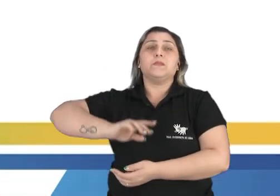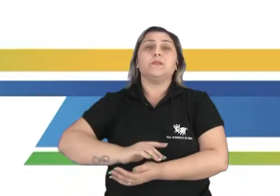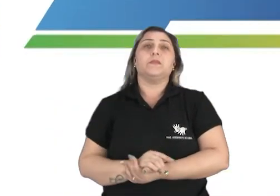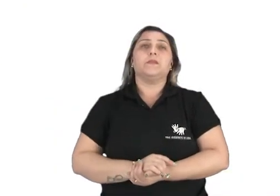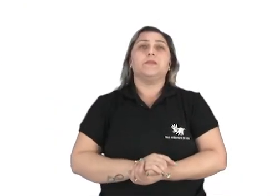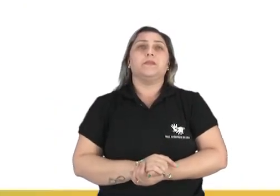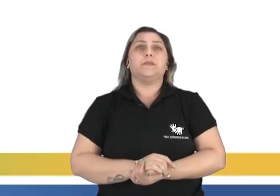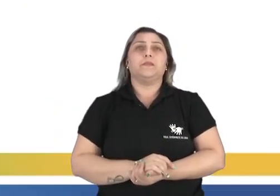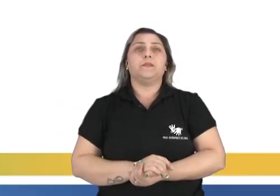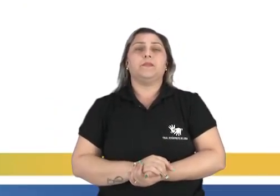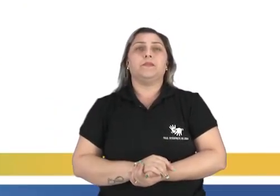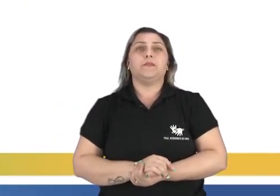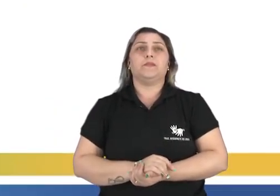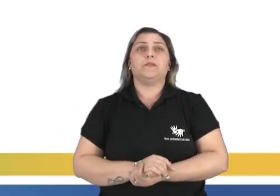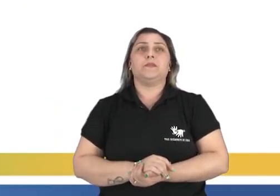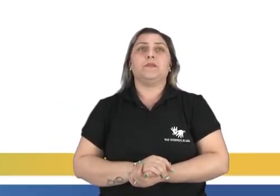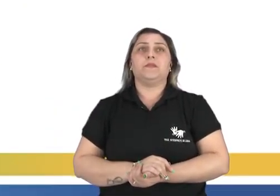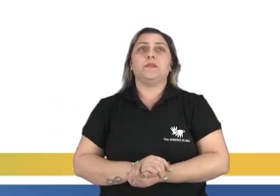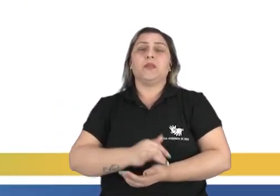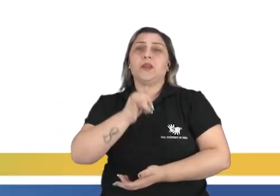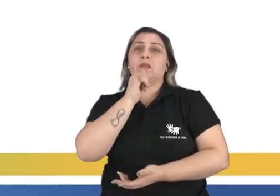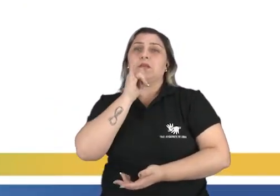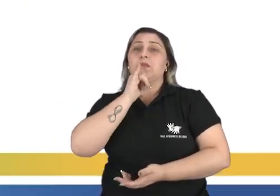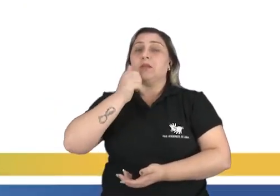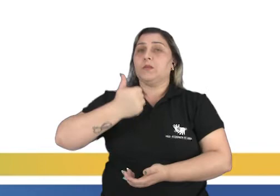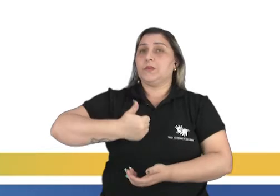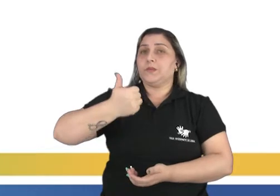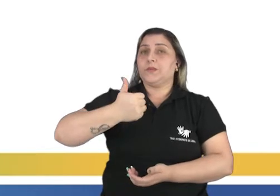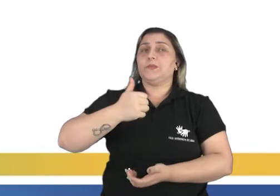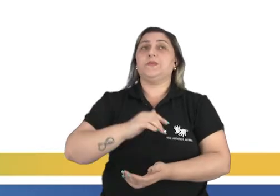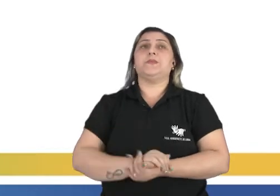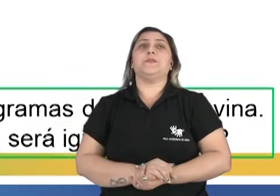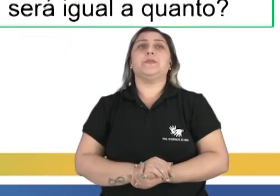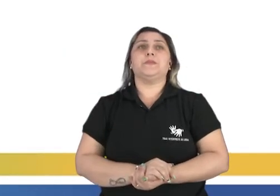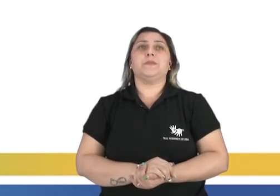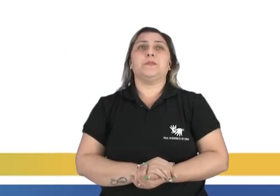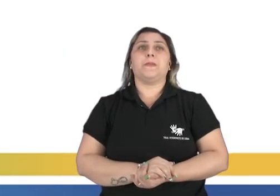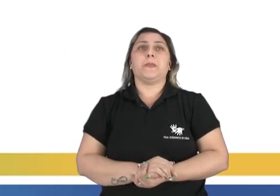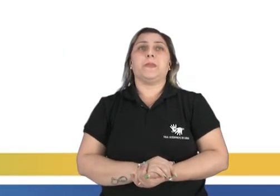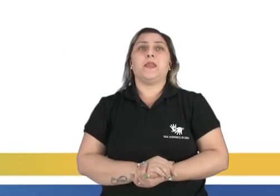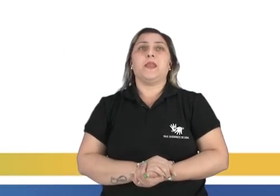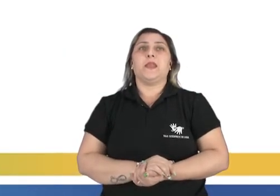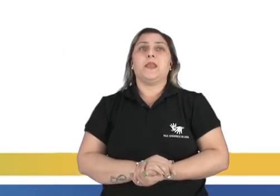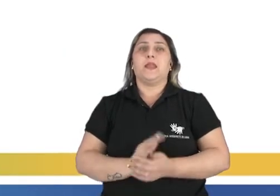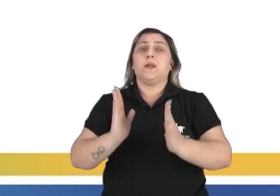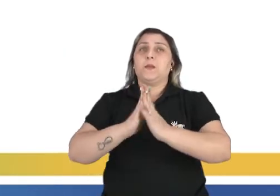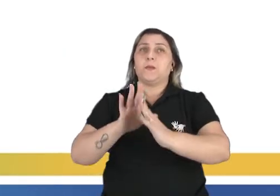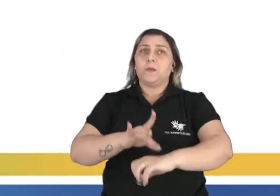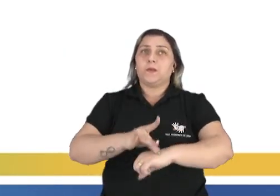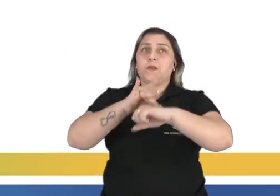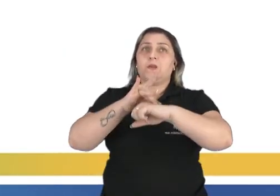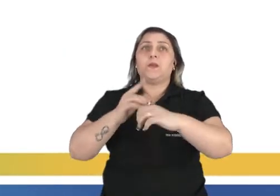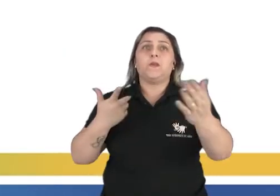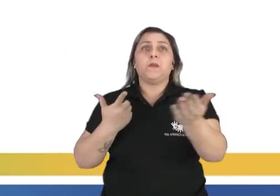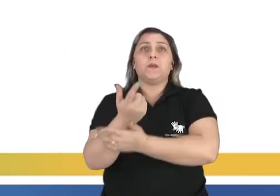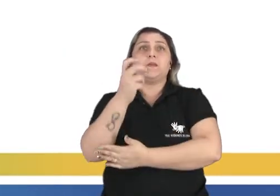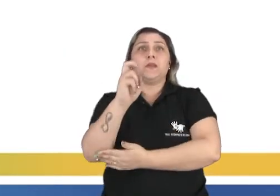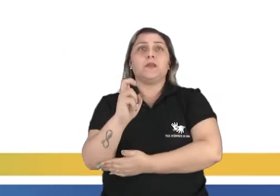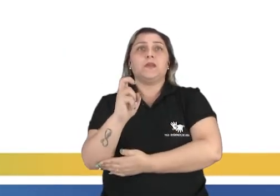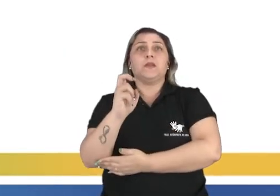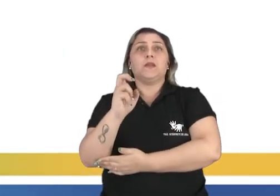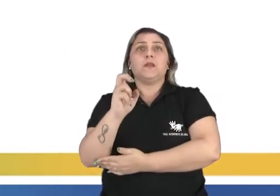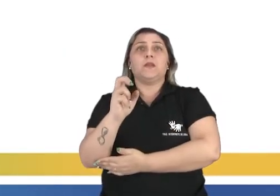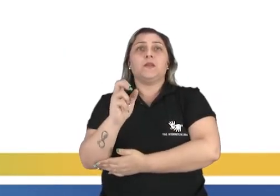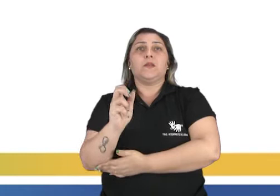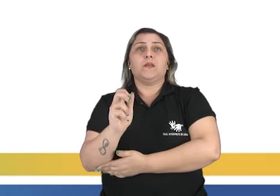para resolução, tá ok? Então, nosso primeiro exemplo número 1, fala o seguinte: no açougue